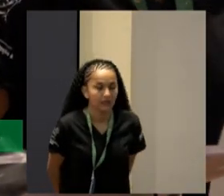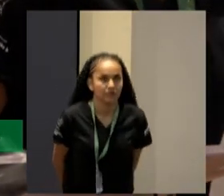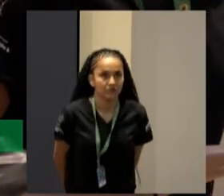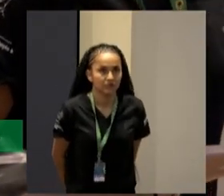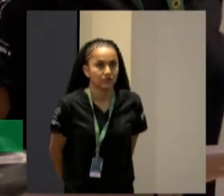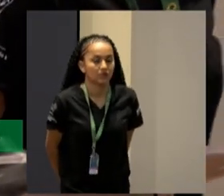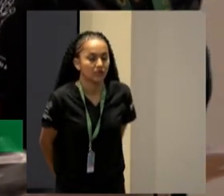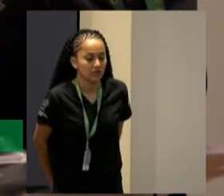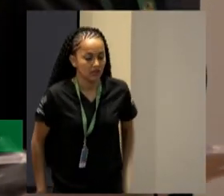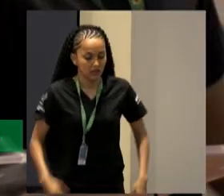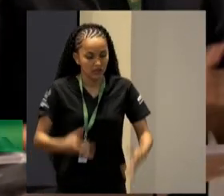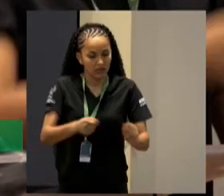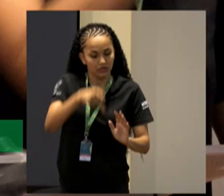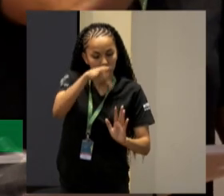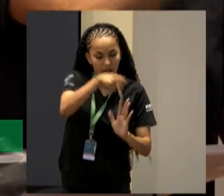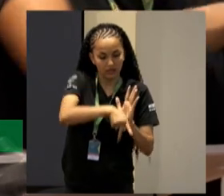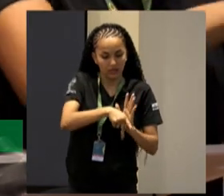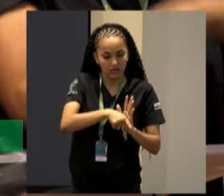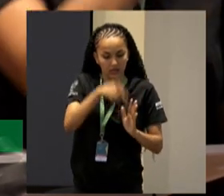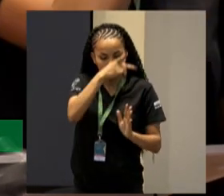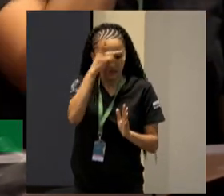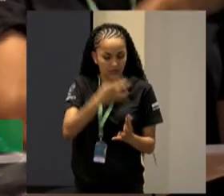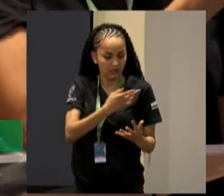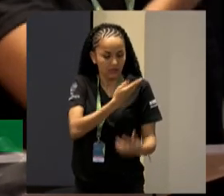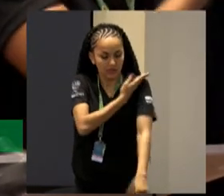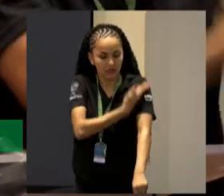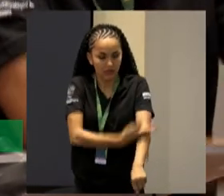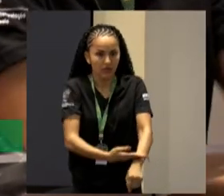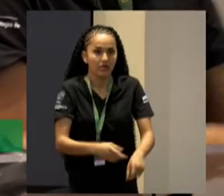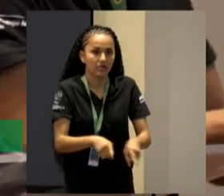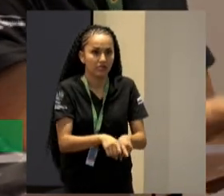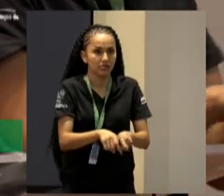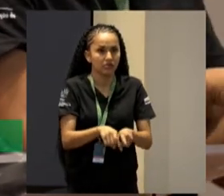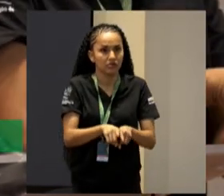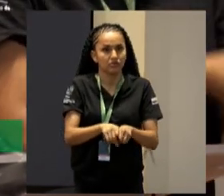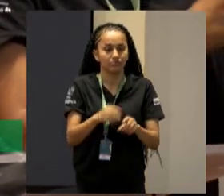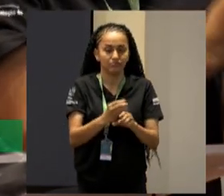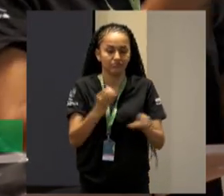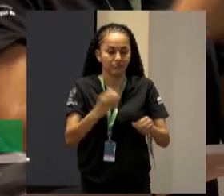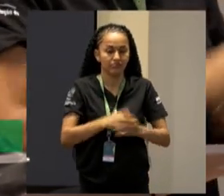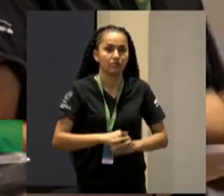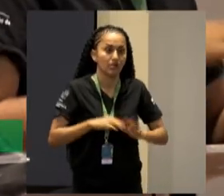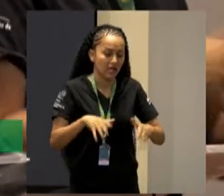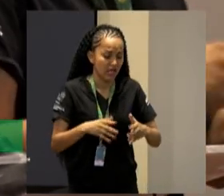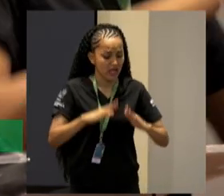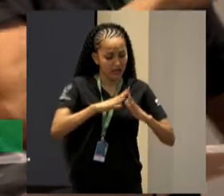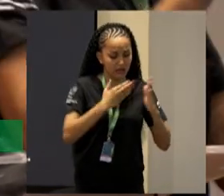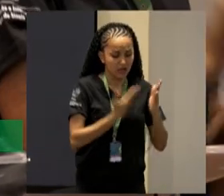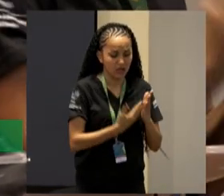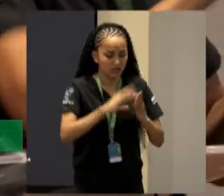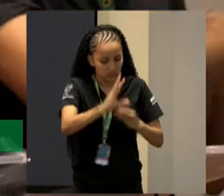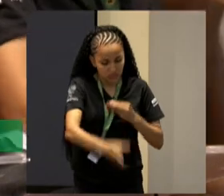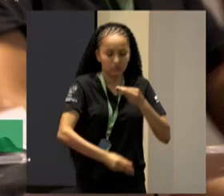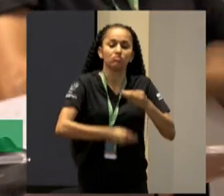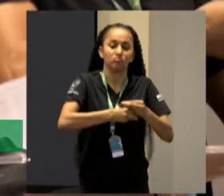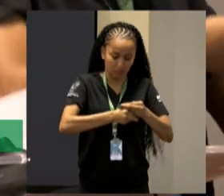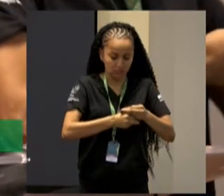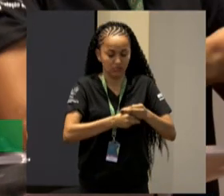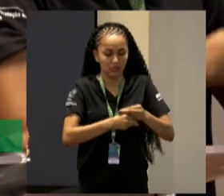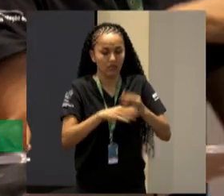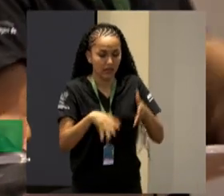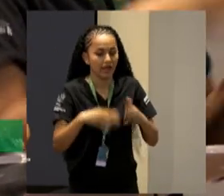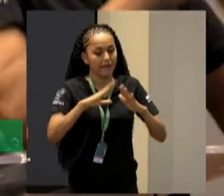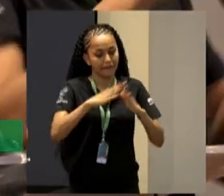adotássemos o projeto do branqueamento, do eugenismo e do higienismo. A escola colaborou com isso.